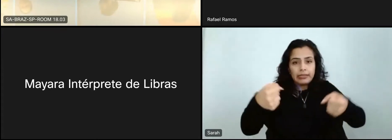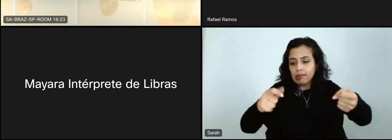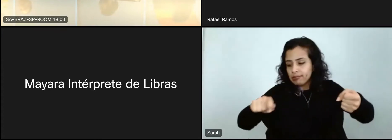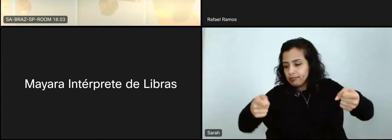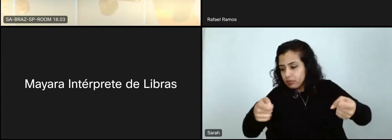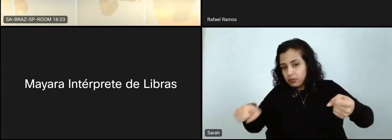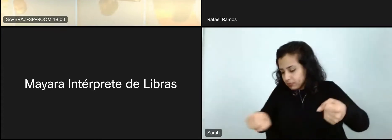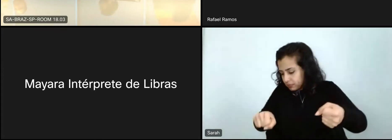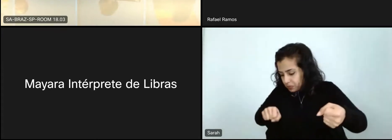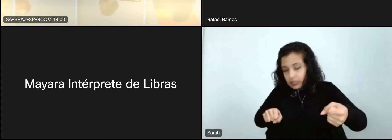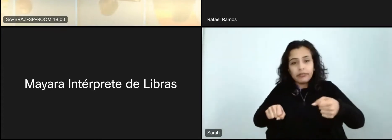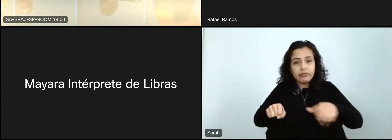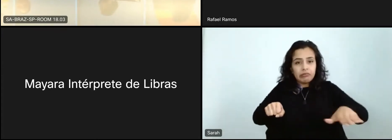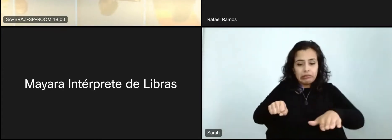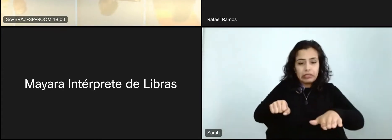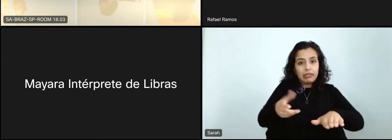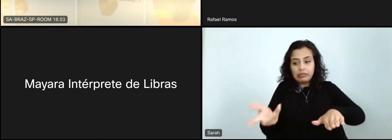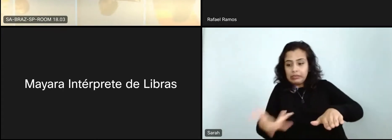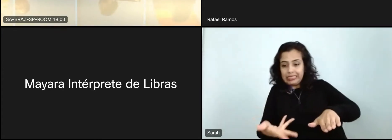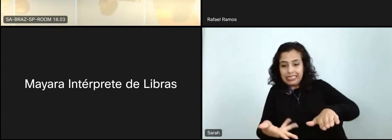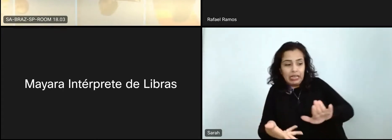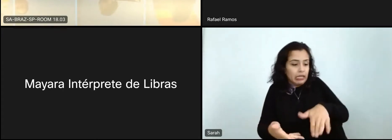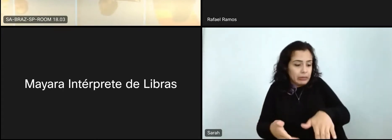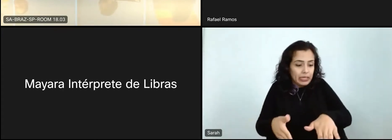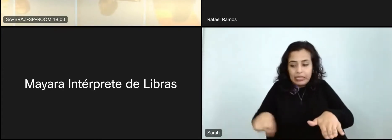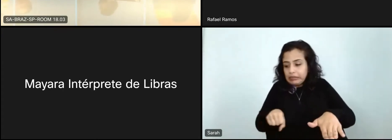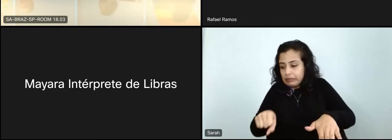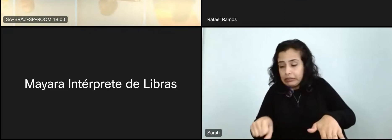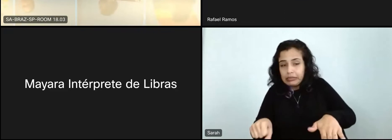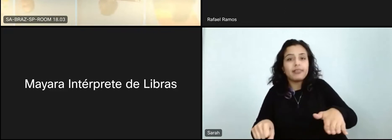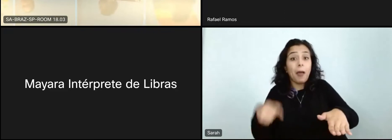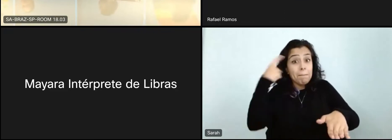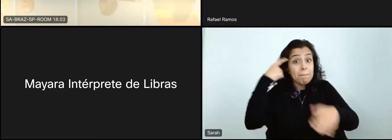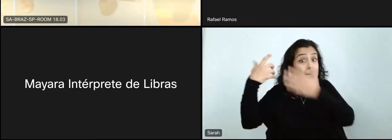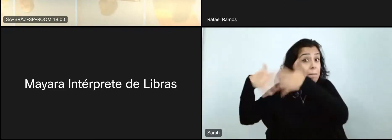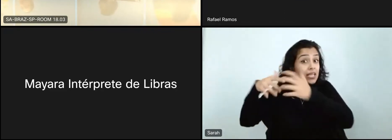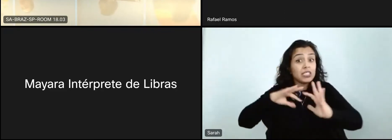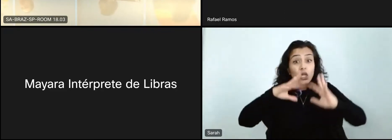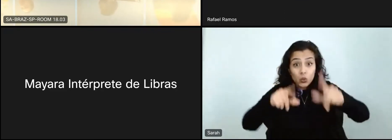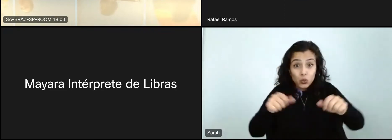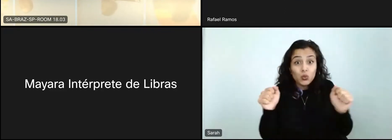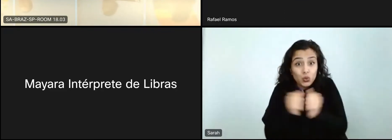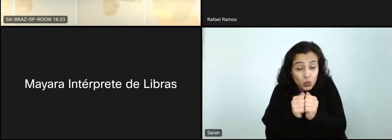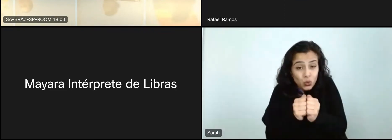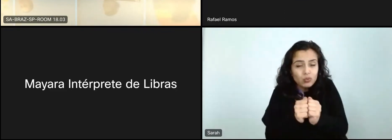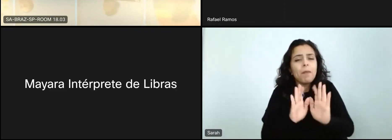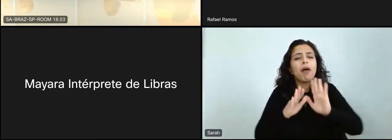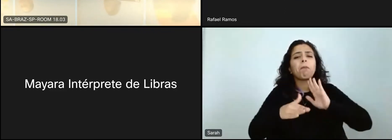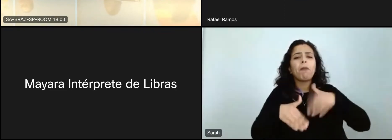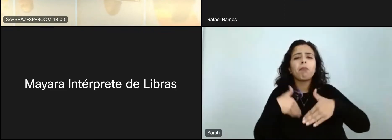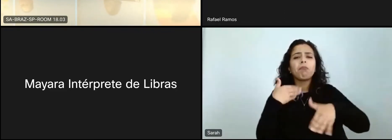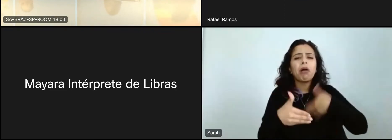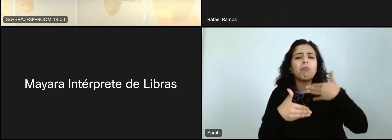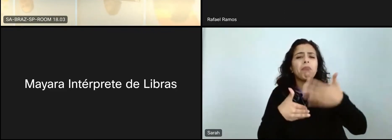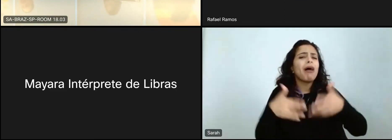apertar a embreagem, o acelerador, o breque, para o carro não morrer, conseguir usar isso de uma forma e seja uma realidade,